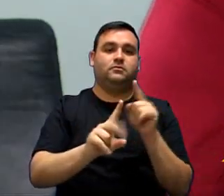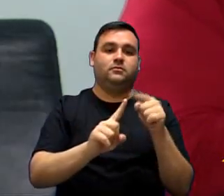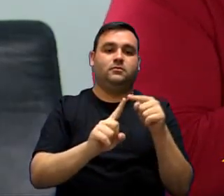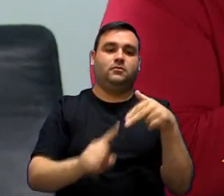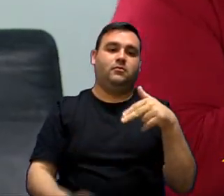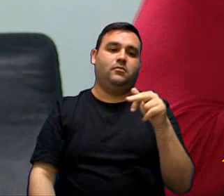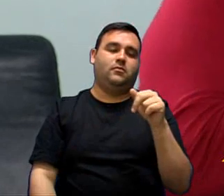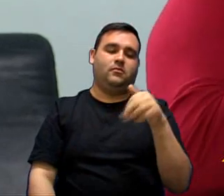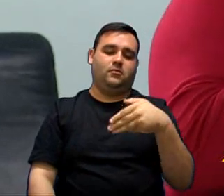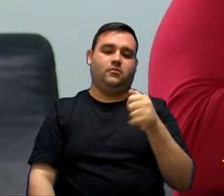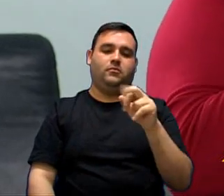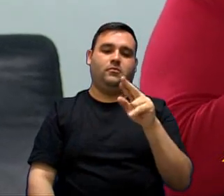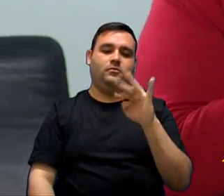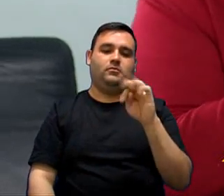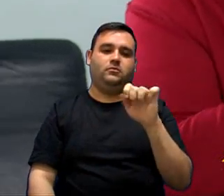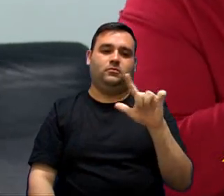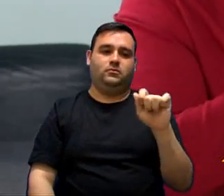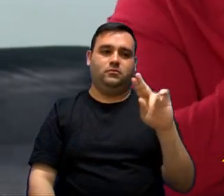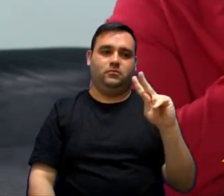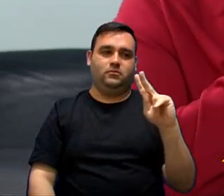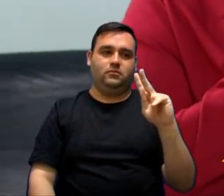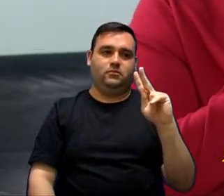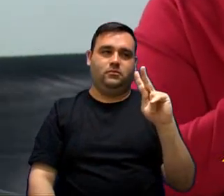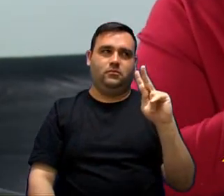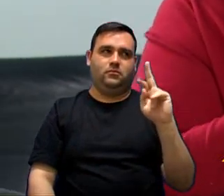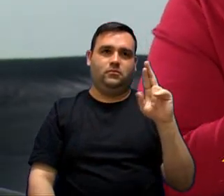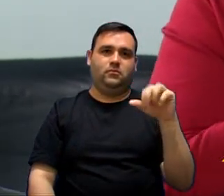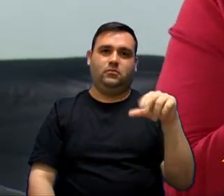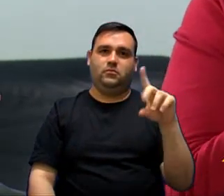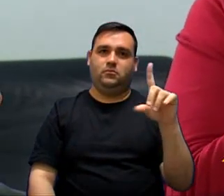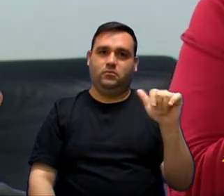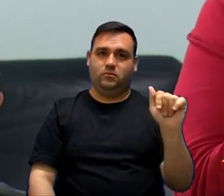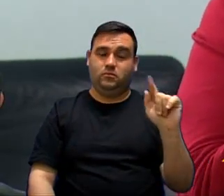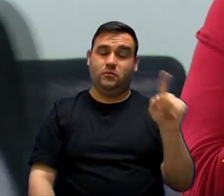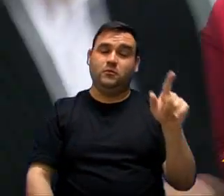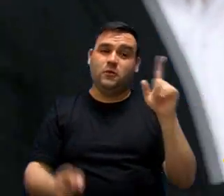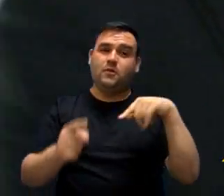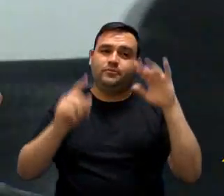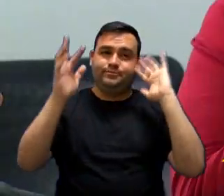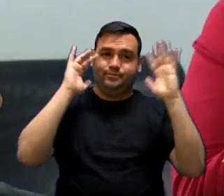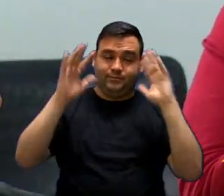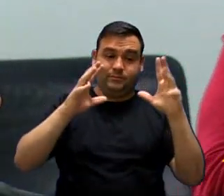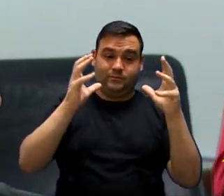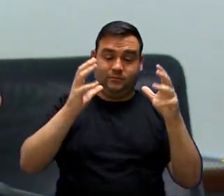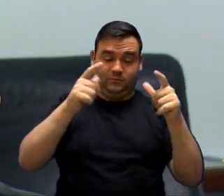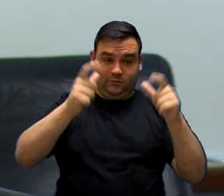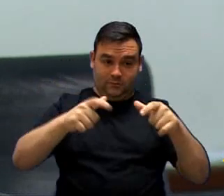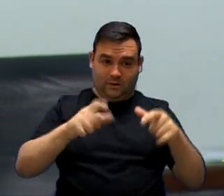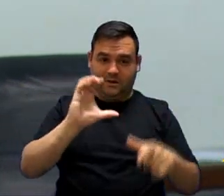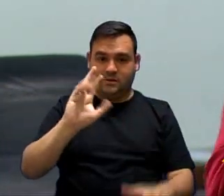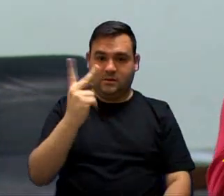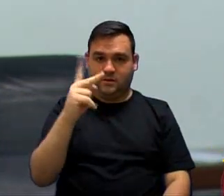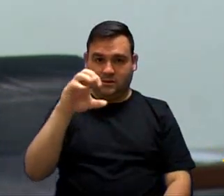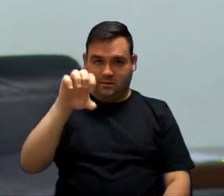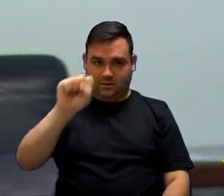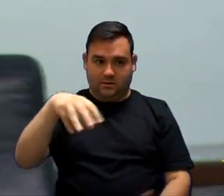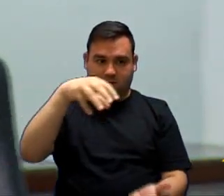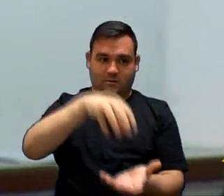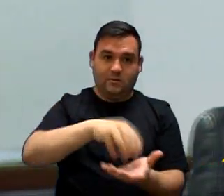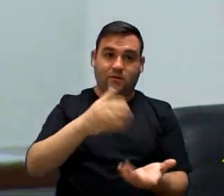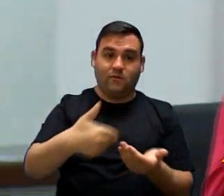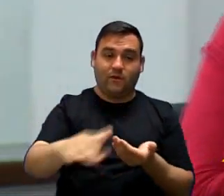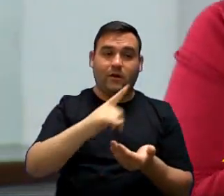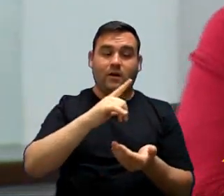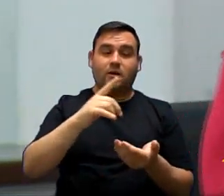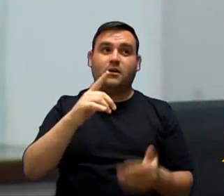Maristela Ronda, que é a vice-presidente do SICONSE. Considerando que o Conjunto Hospitalar de Sorocaba passará a